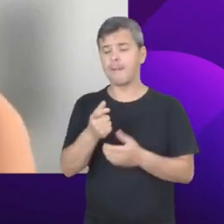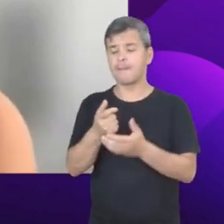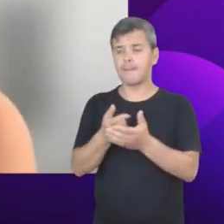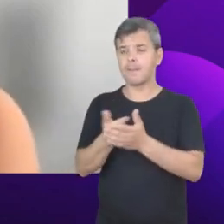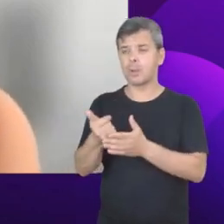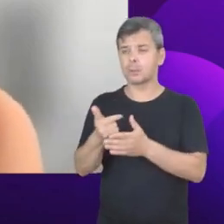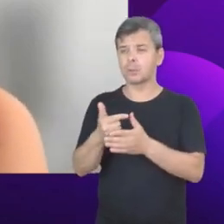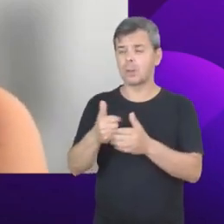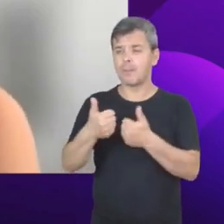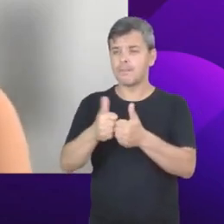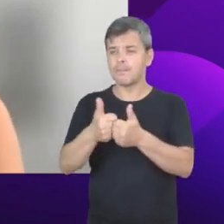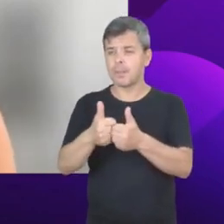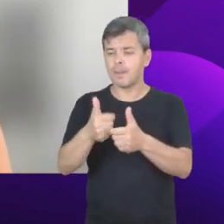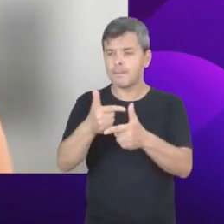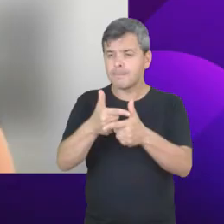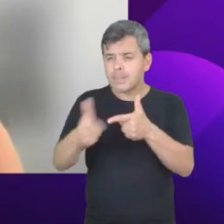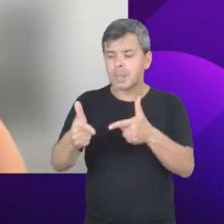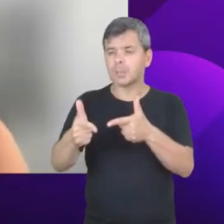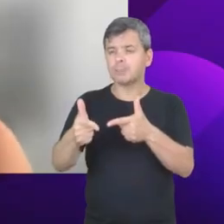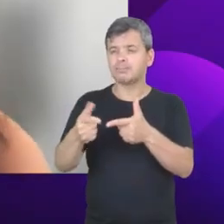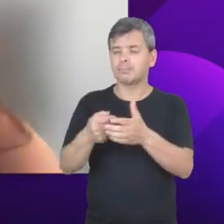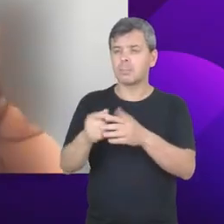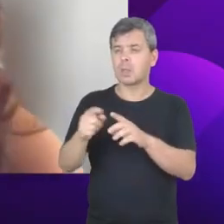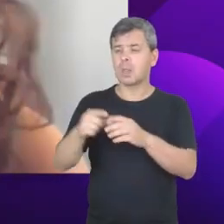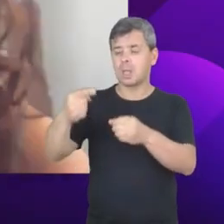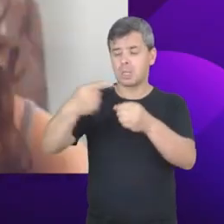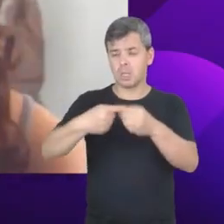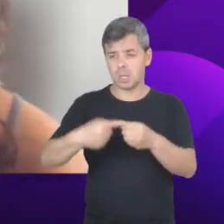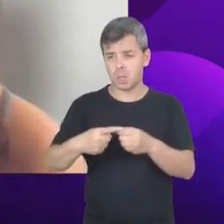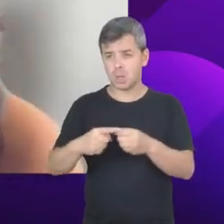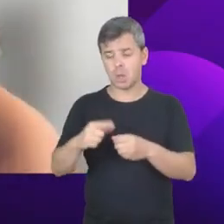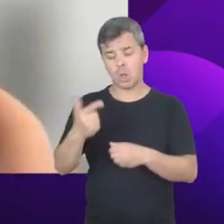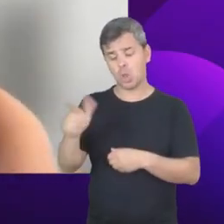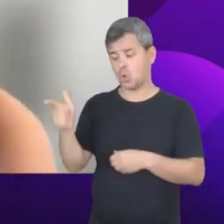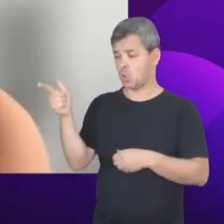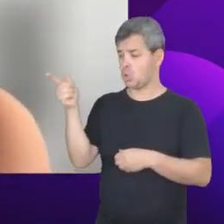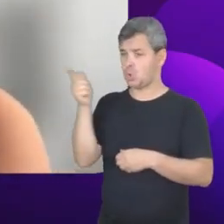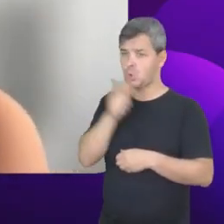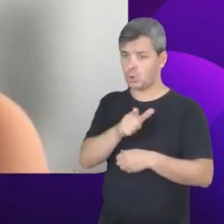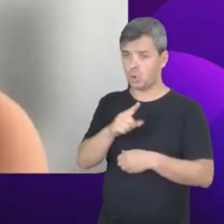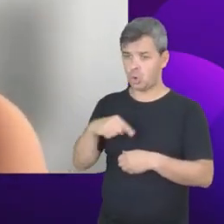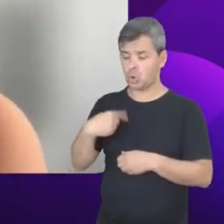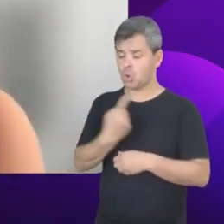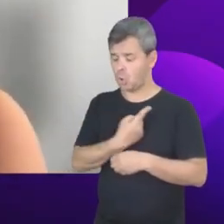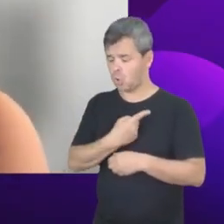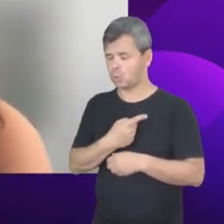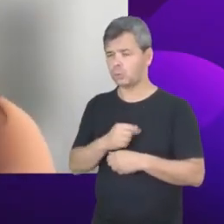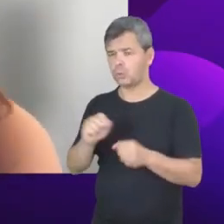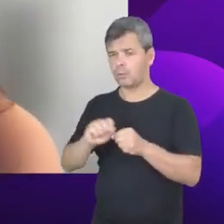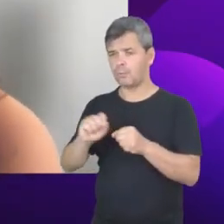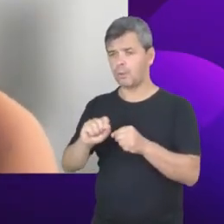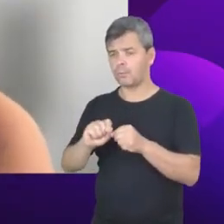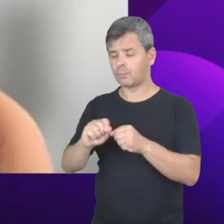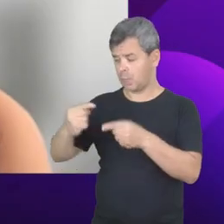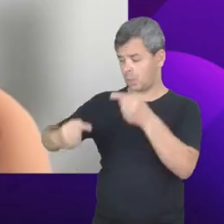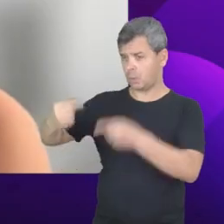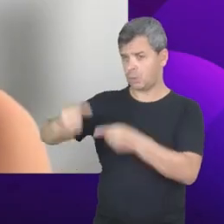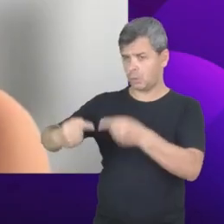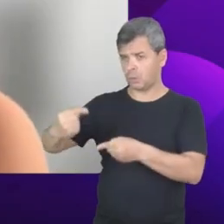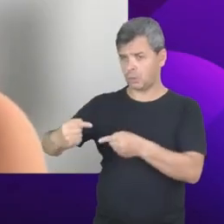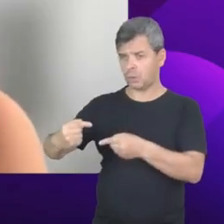dos transportes para os estudantes, e nas cidades que isso ainda não foi conquistado, a gente consegue fazer esse debate